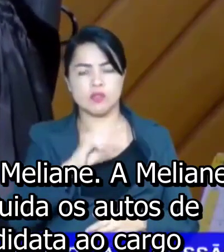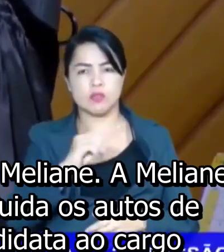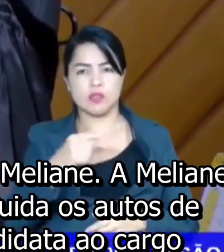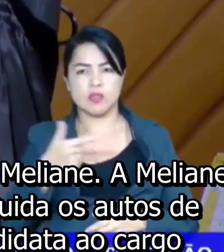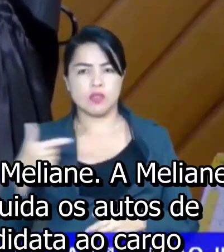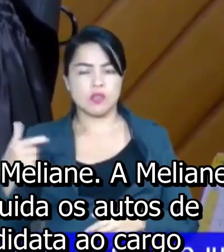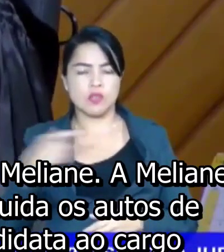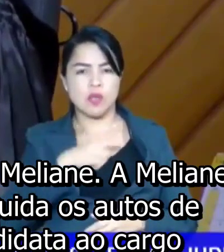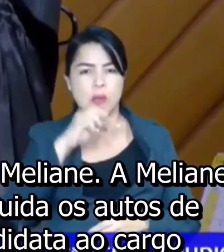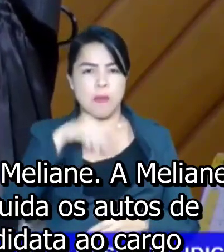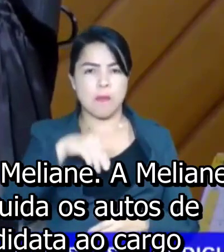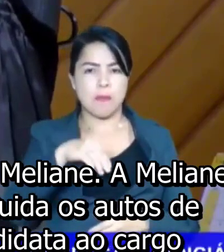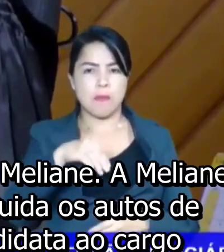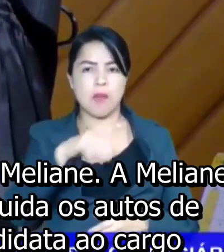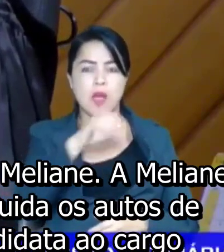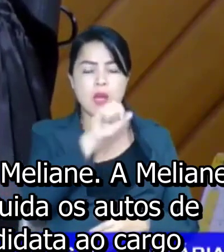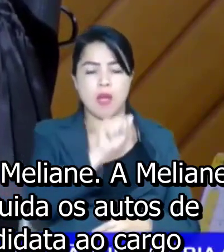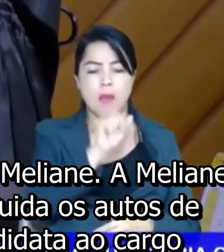a Ameliane